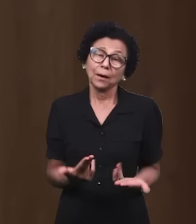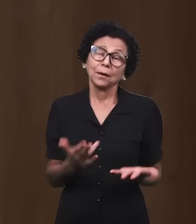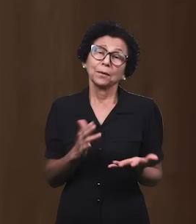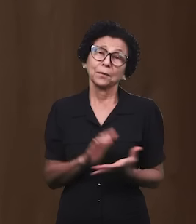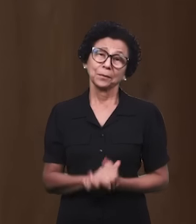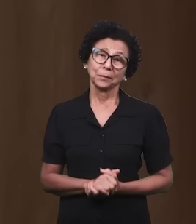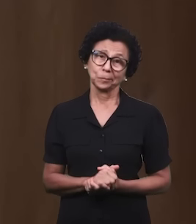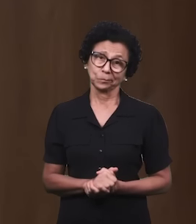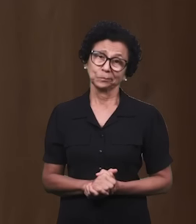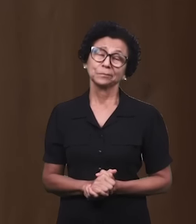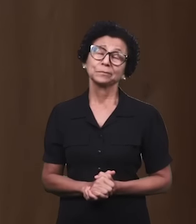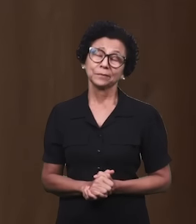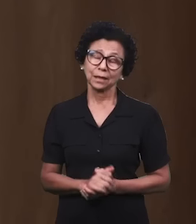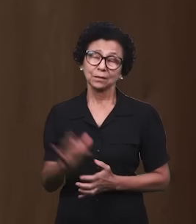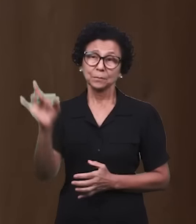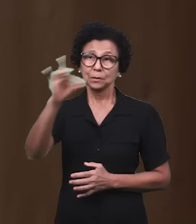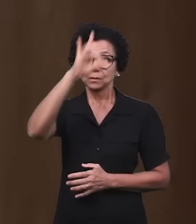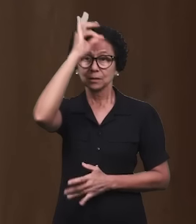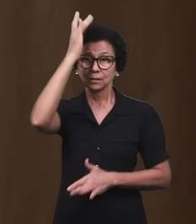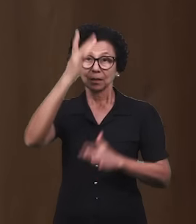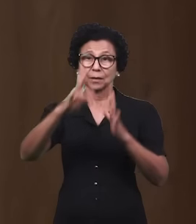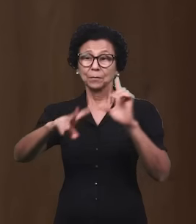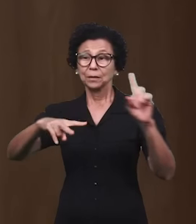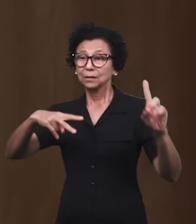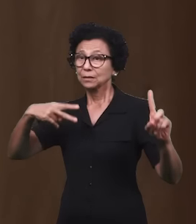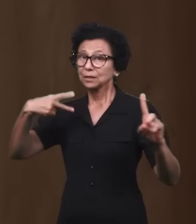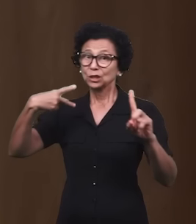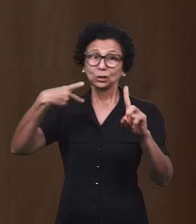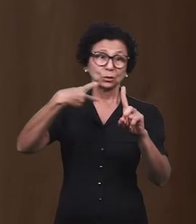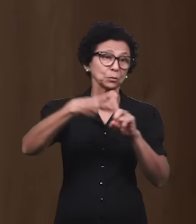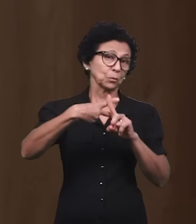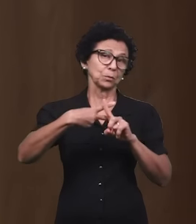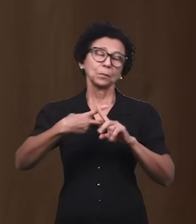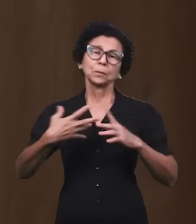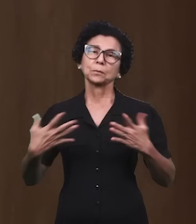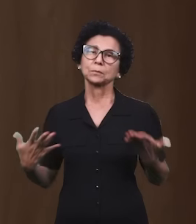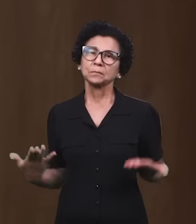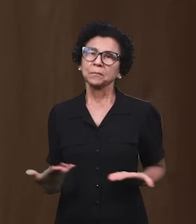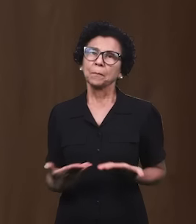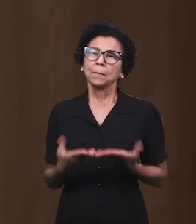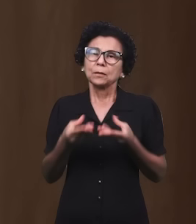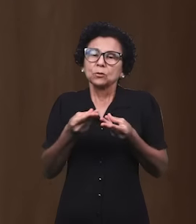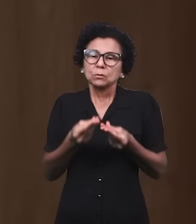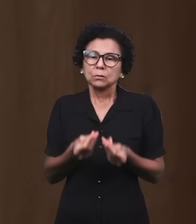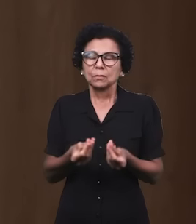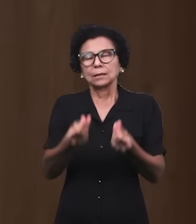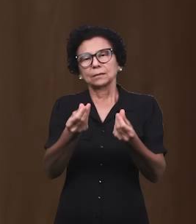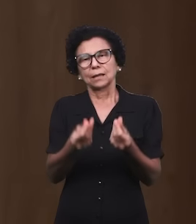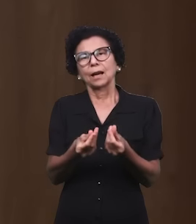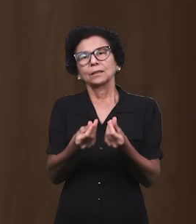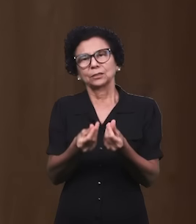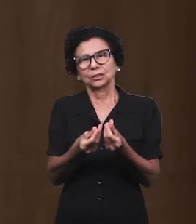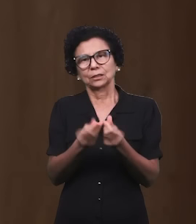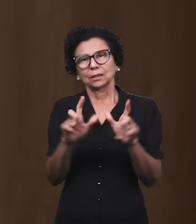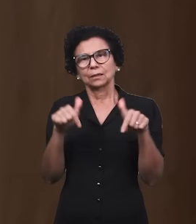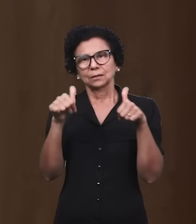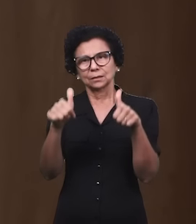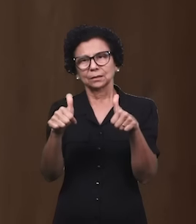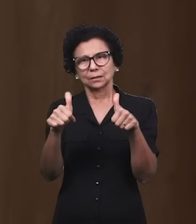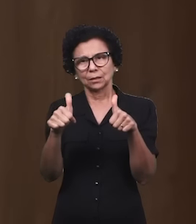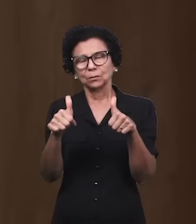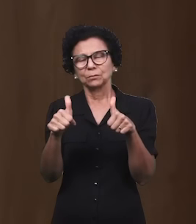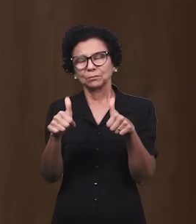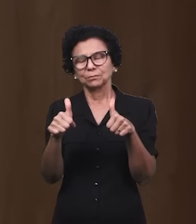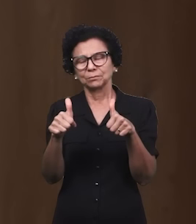questão de abundância, podemos dizer até que é bem maior agora. Mas em questão de qualidade, ele é o